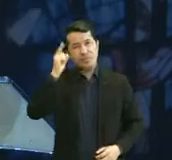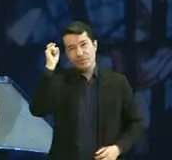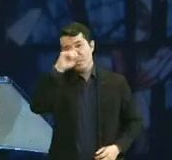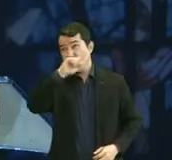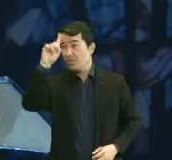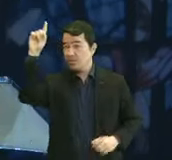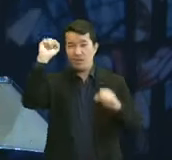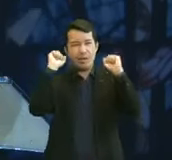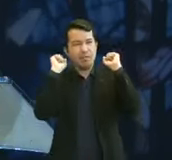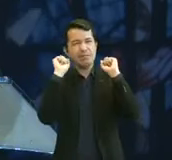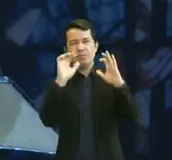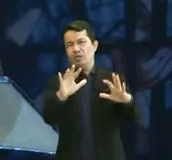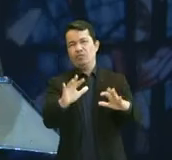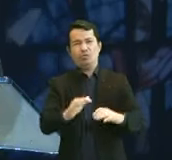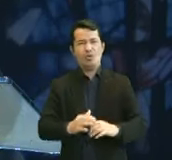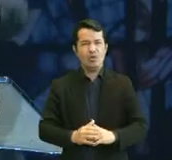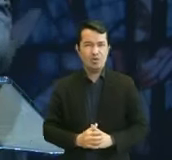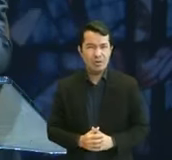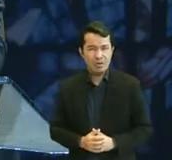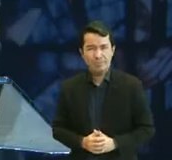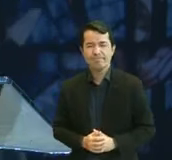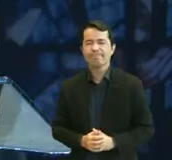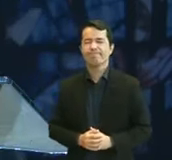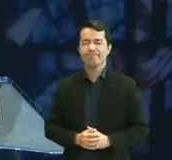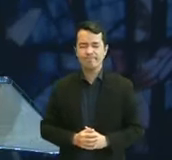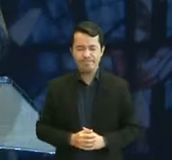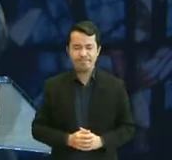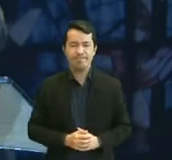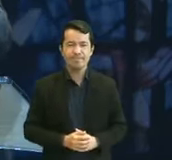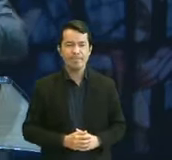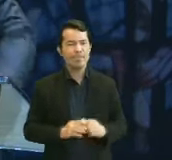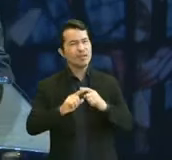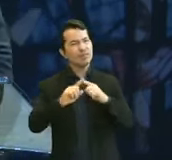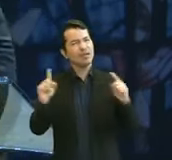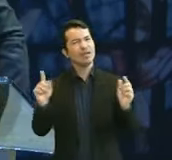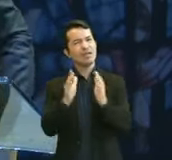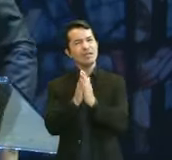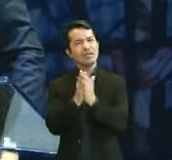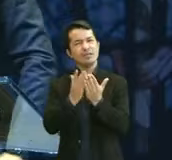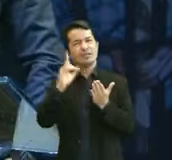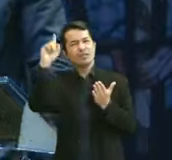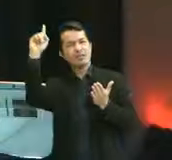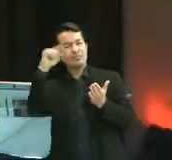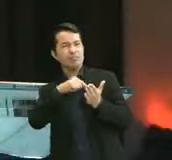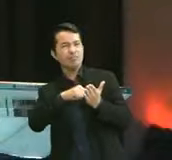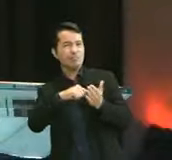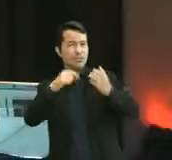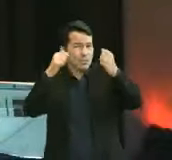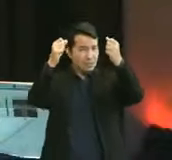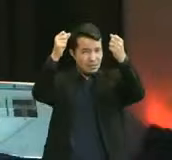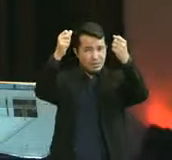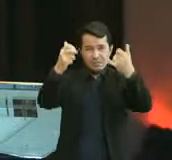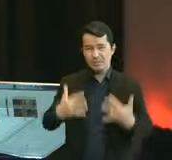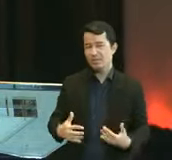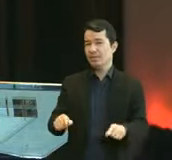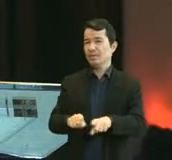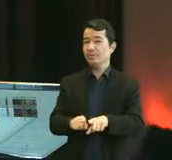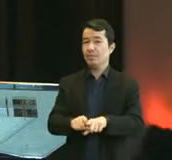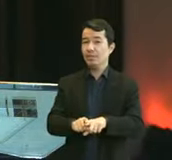lugar? Aleluia. Mas a Bíblia diz que Estevão também era um homem cheio de sabedoria.